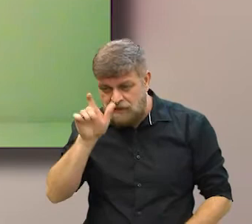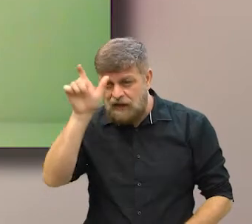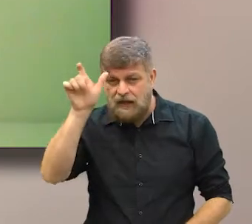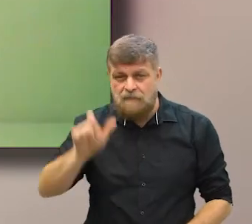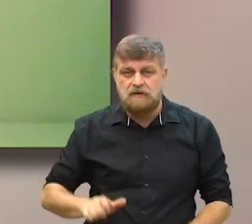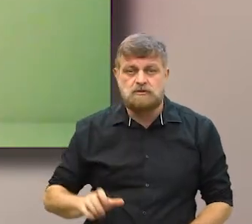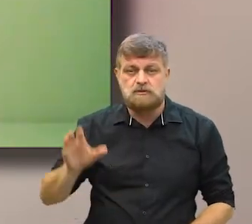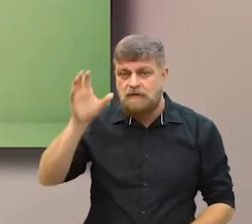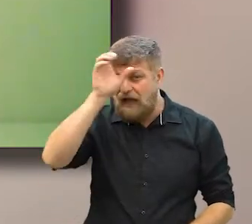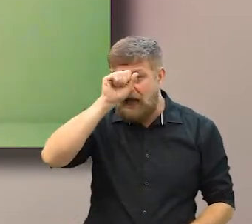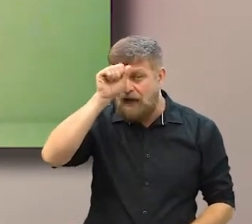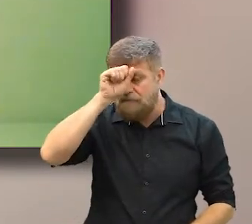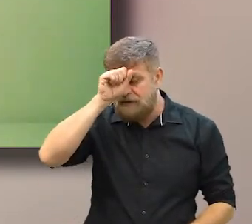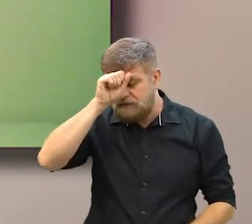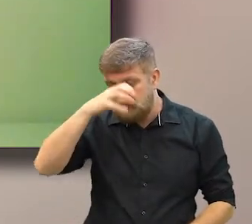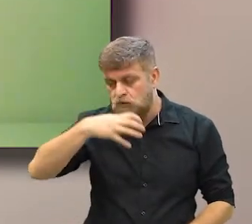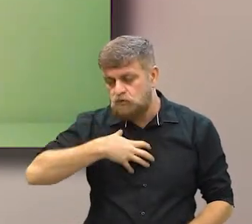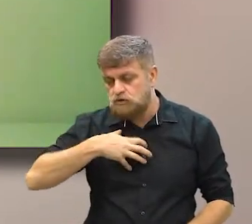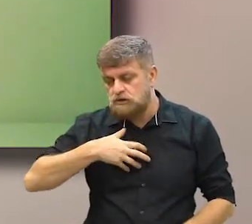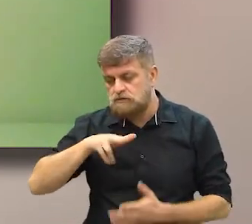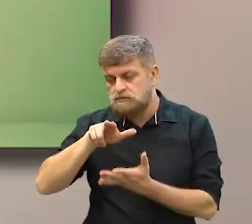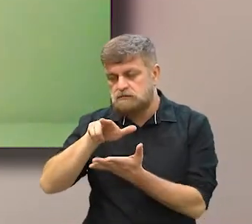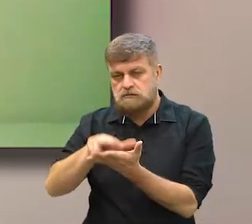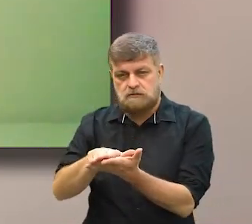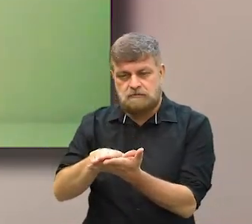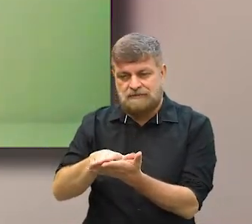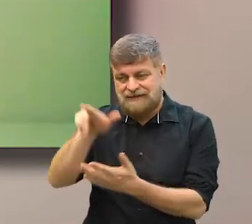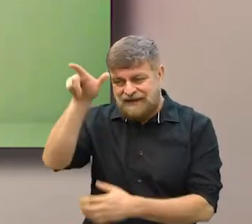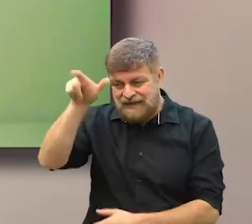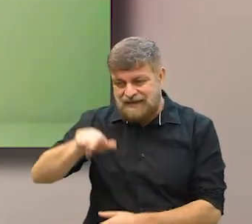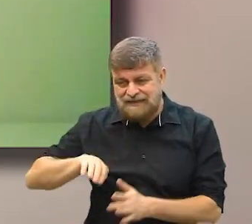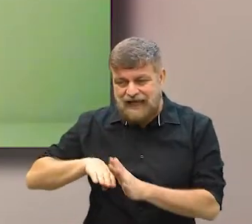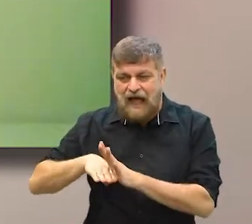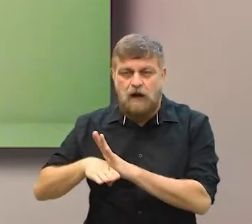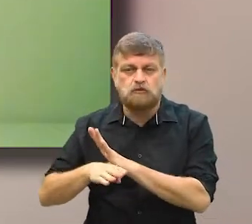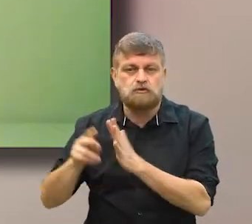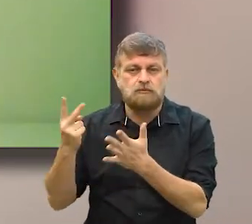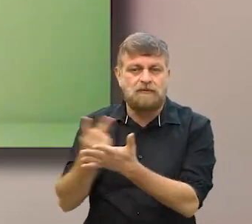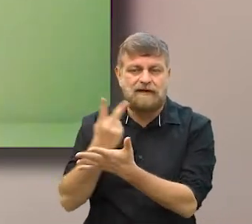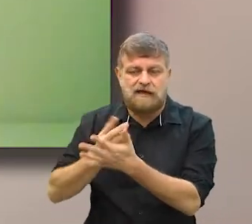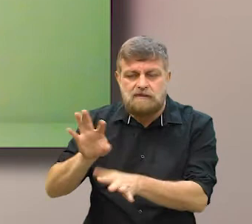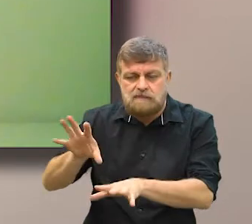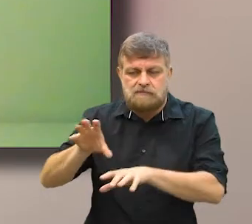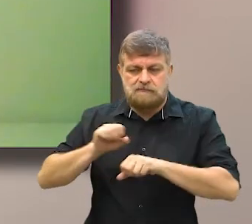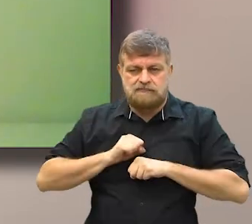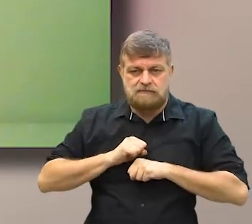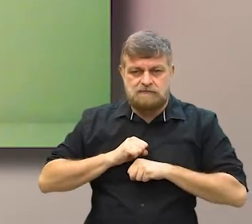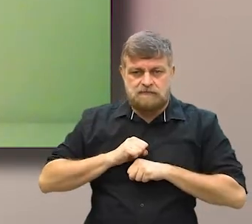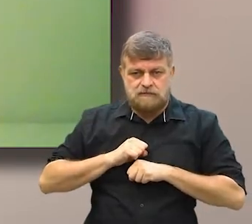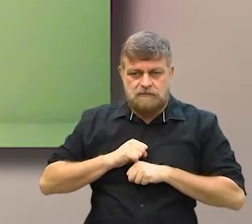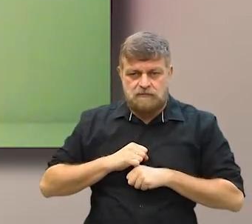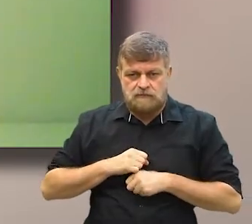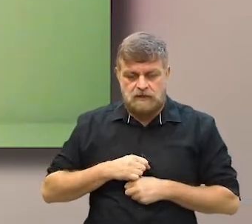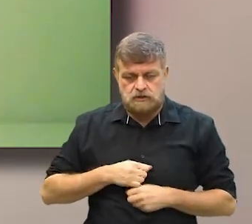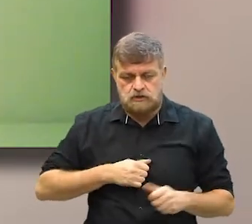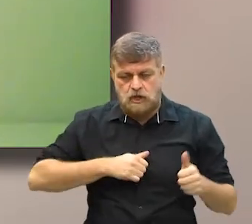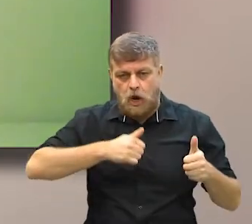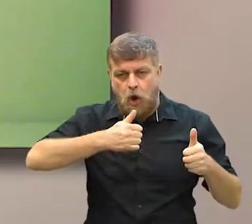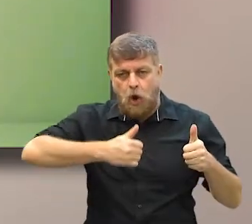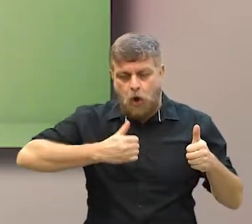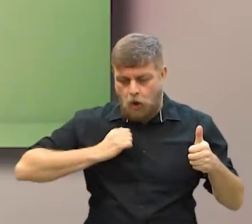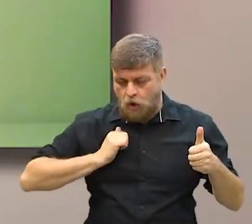que reeducar o paciente a dormir bem, porque ele se autoeducou erroneamente. A gente tem que